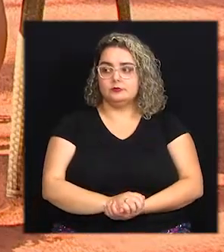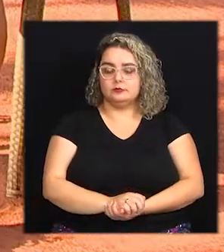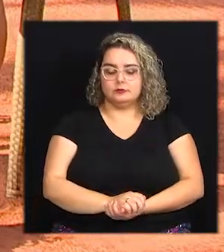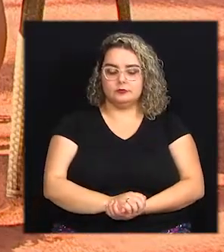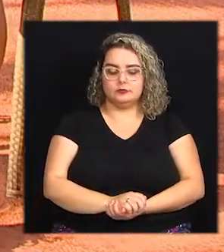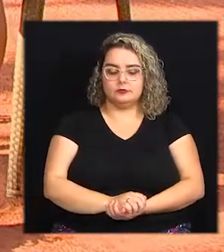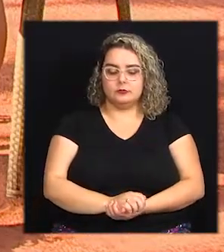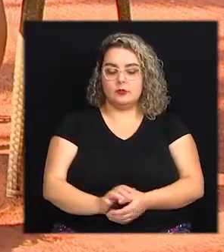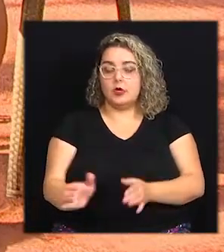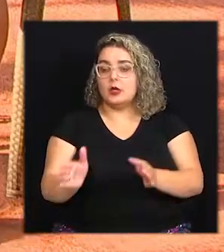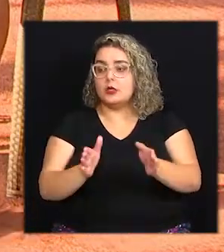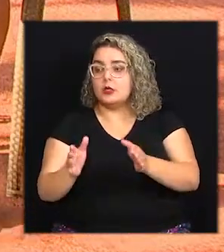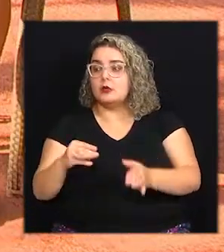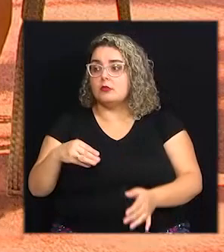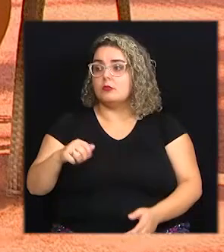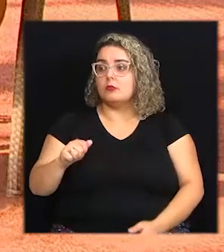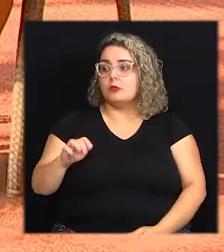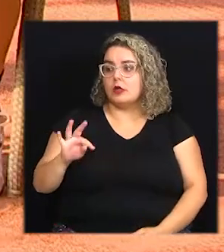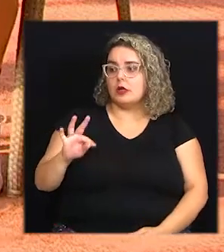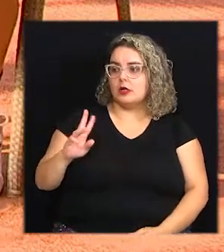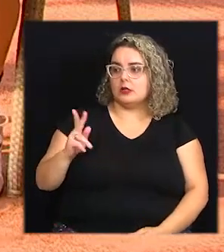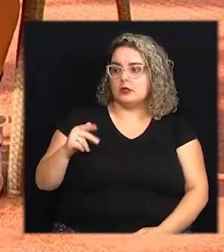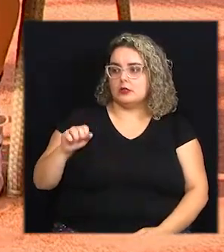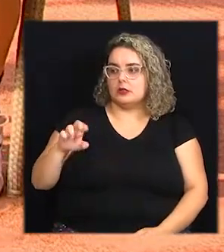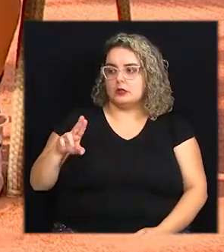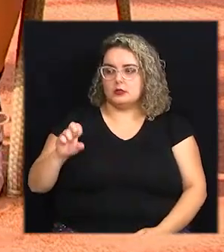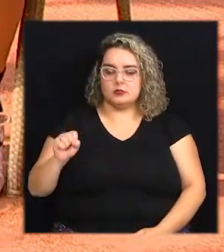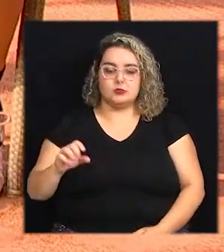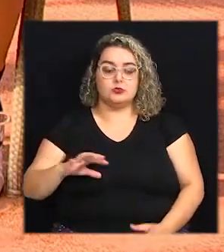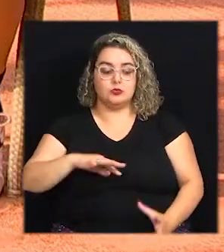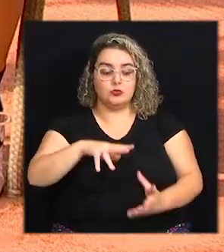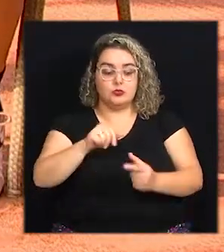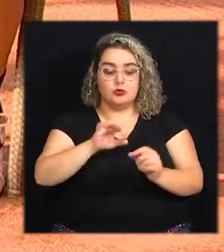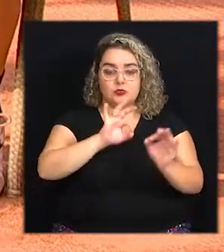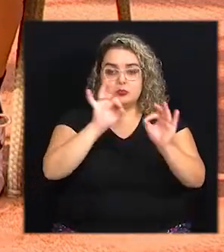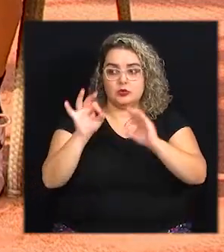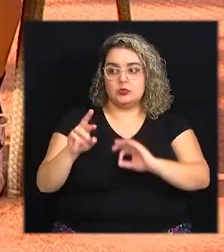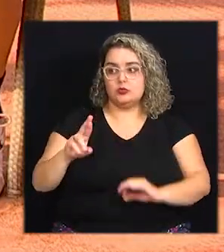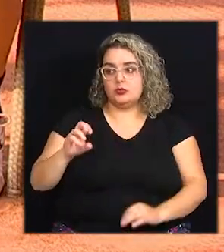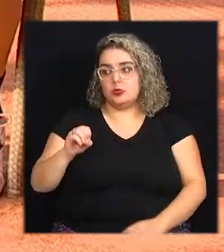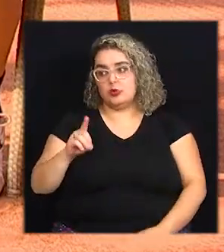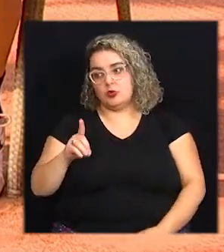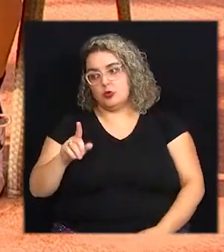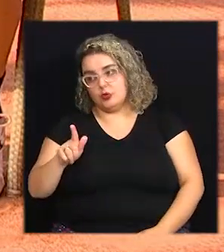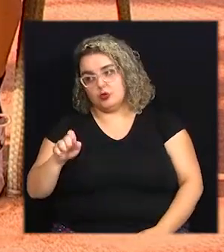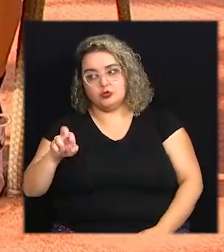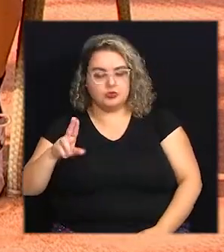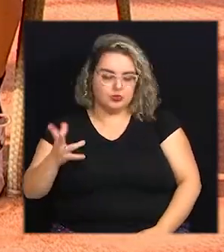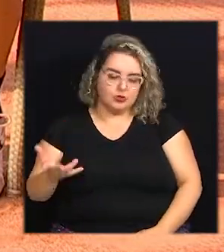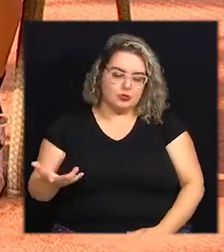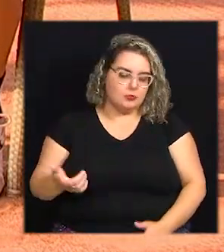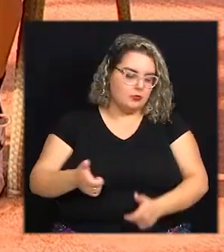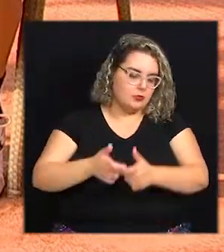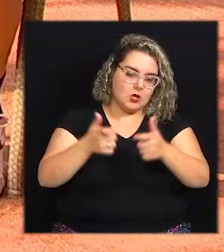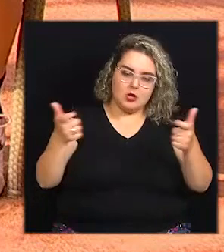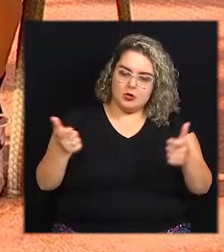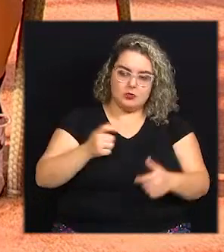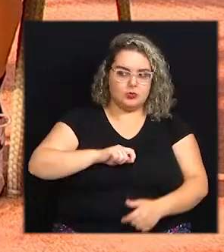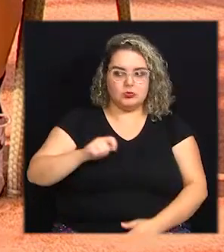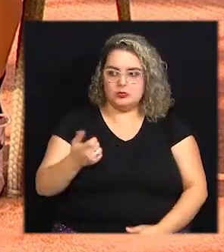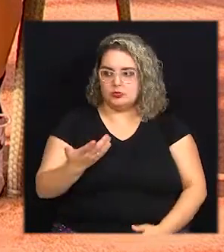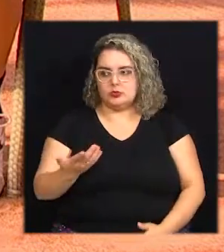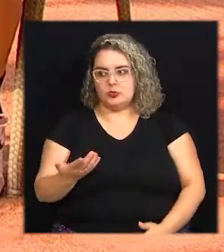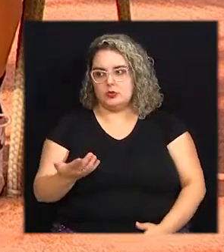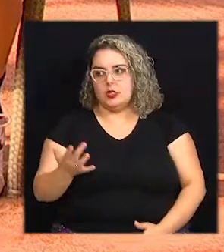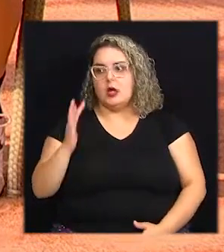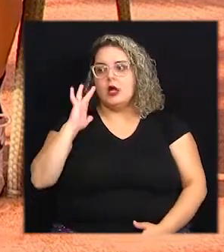quesito. E recentemente, Matheus, o mundo acompanhou, né, a despedida do Roger Federer, que é um dos maiores jogadores de todos os